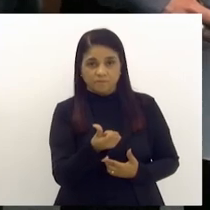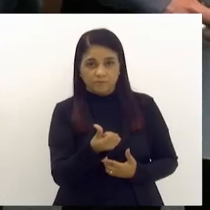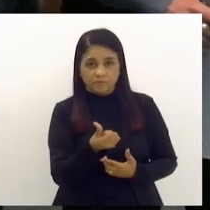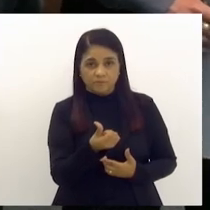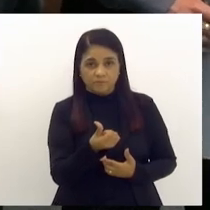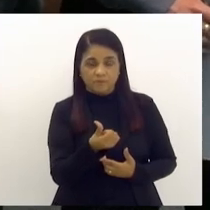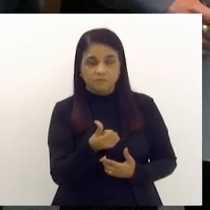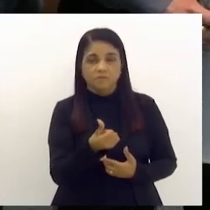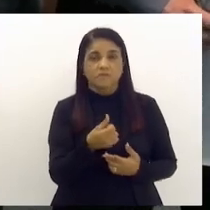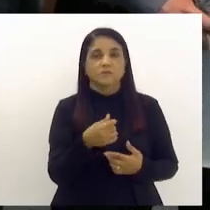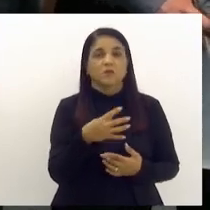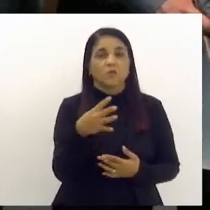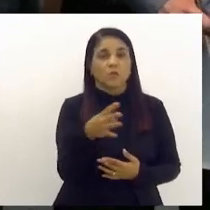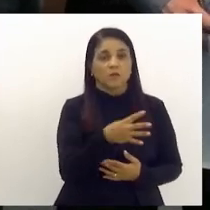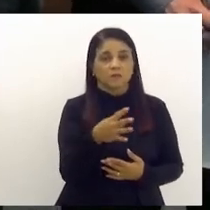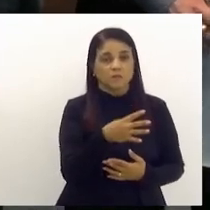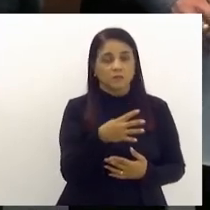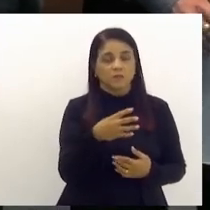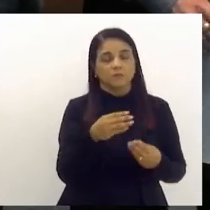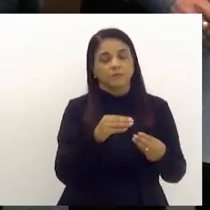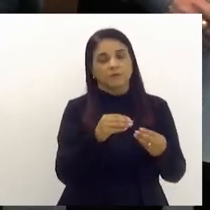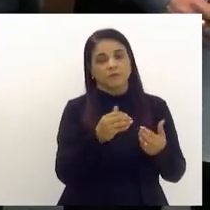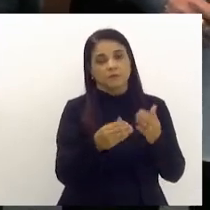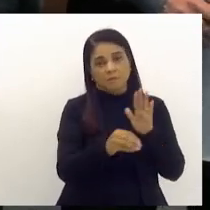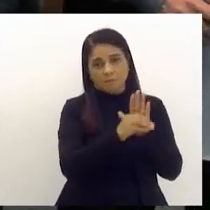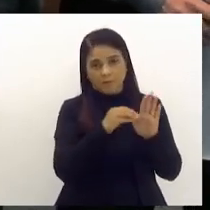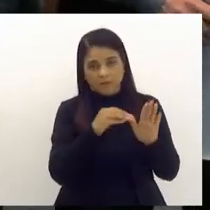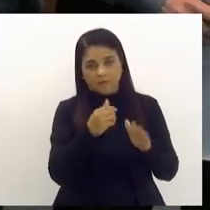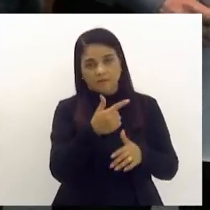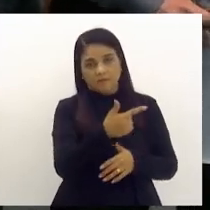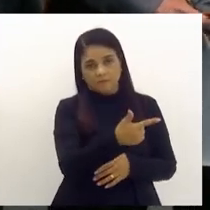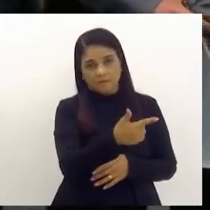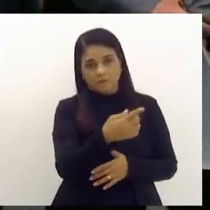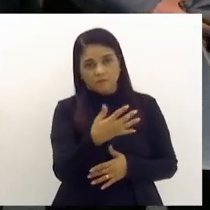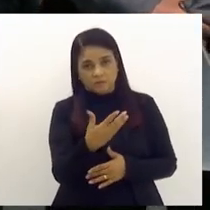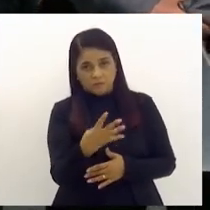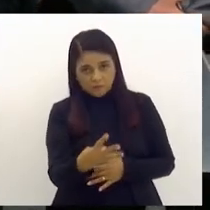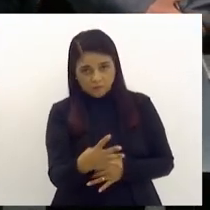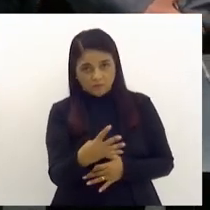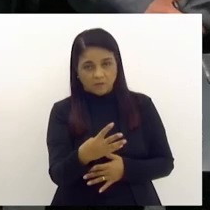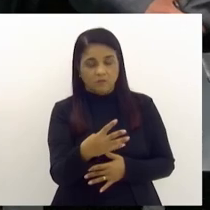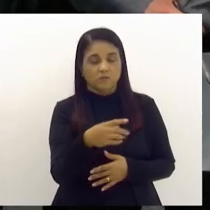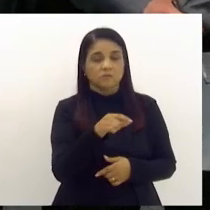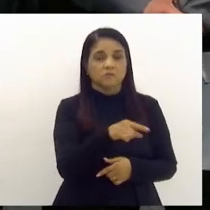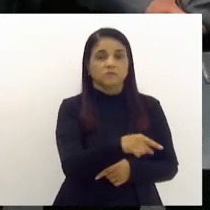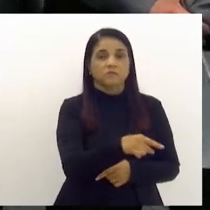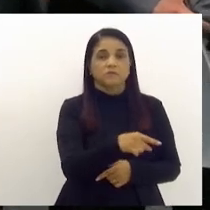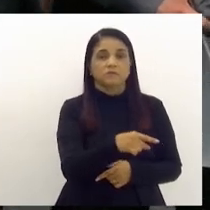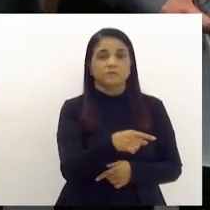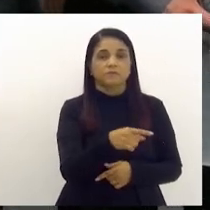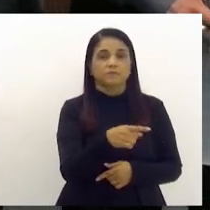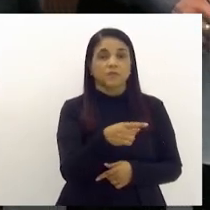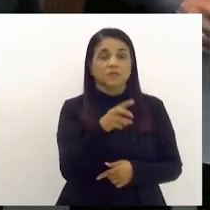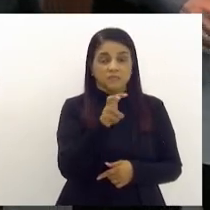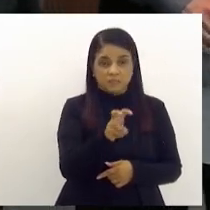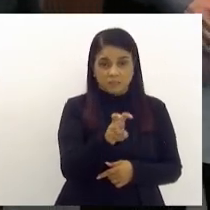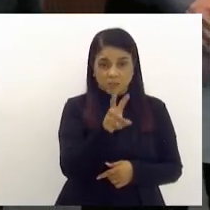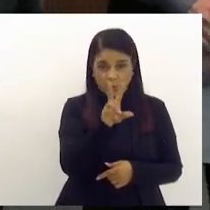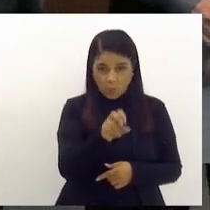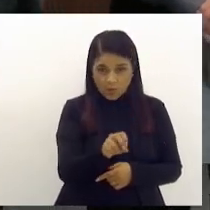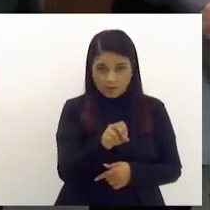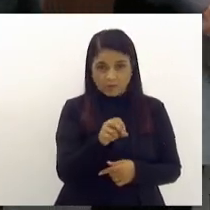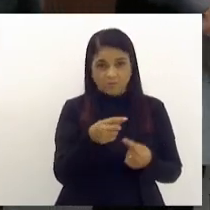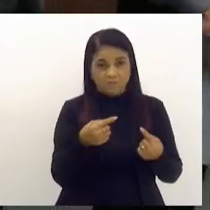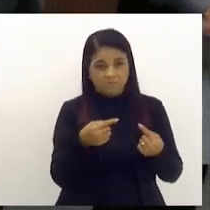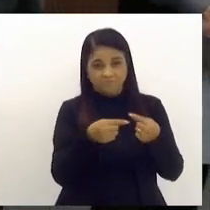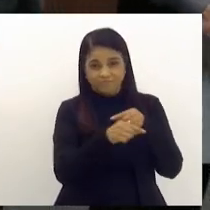rejeição da emenda número 23, número 45, pela rejeição da emenda número 24, número 50, pela rejeição